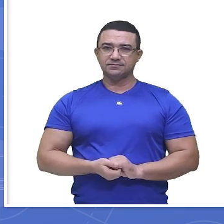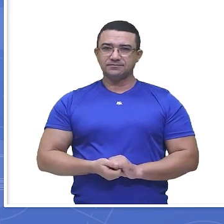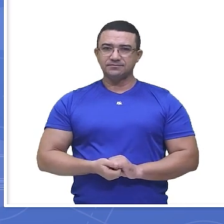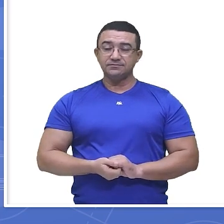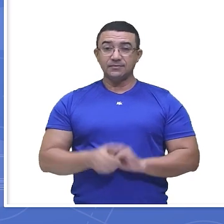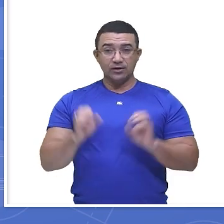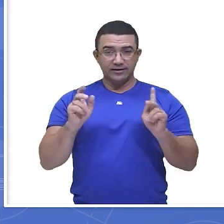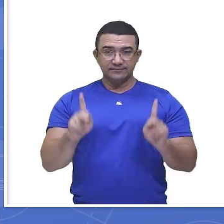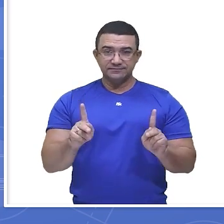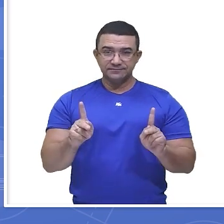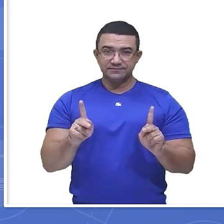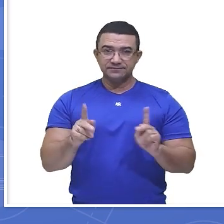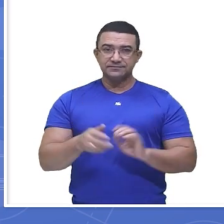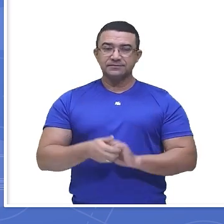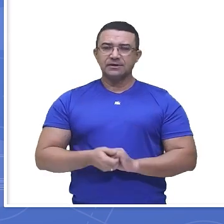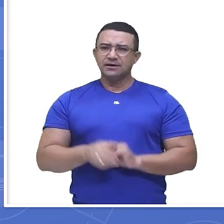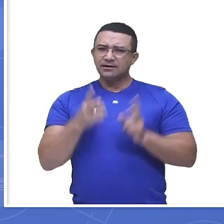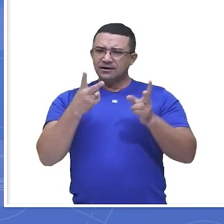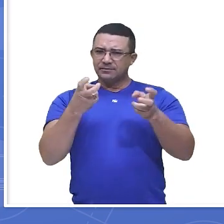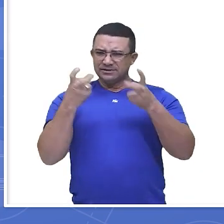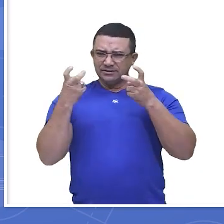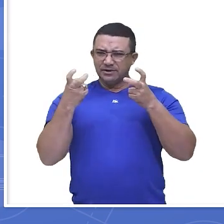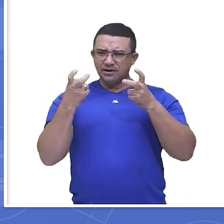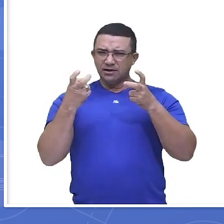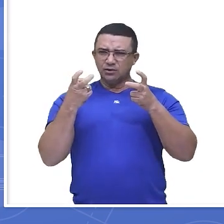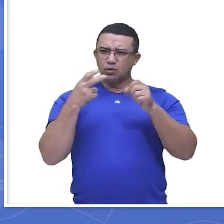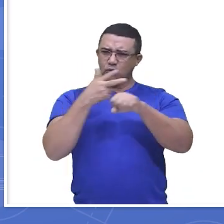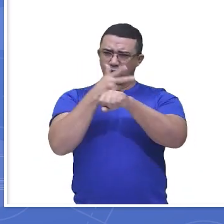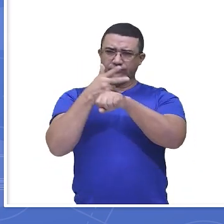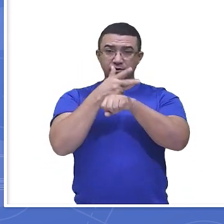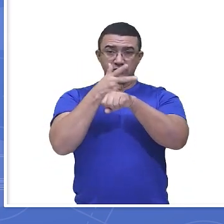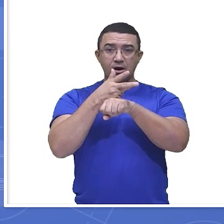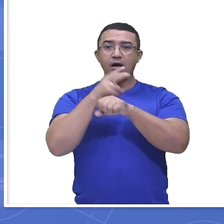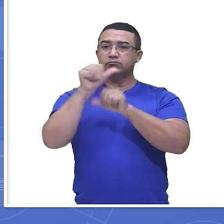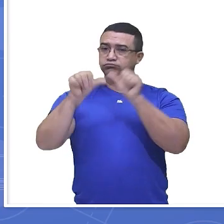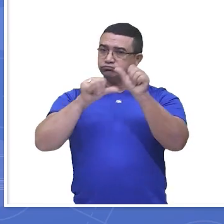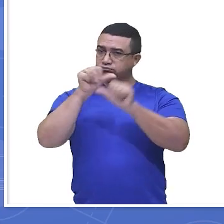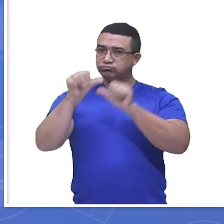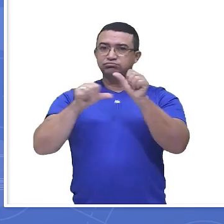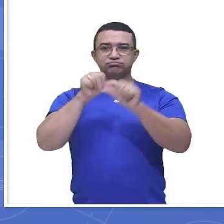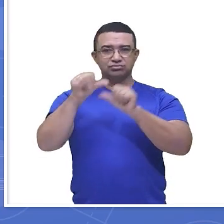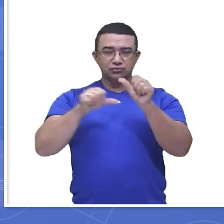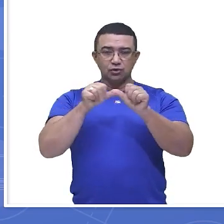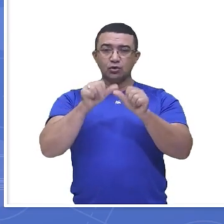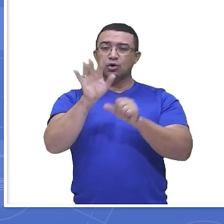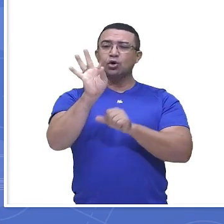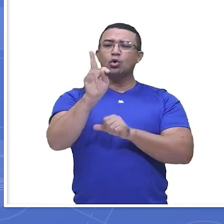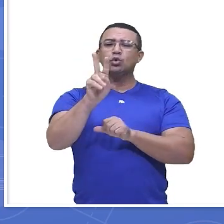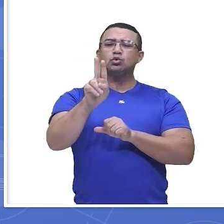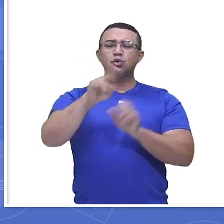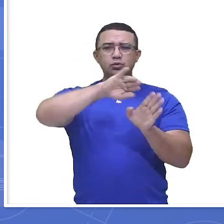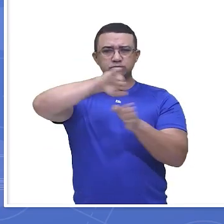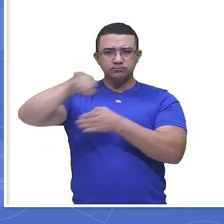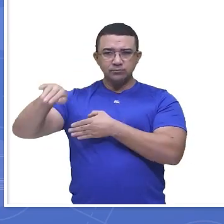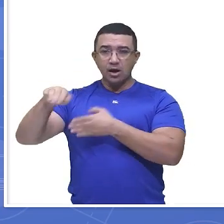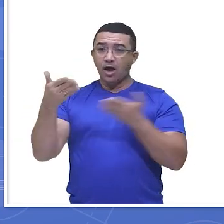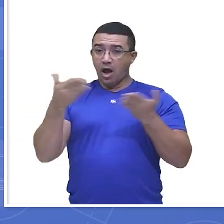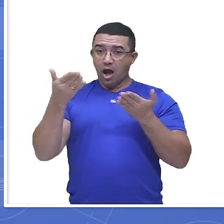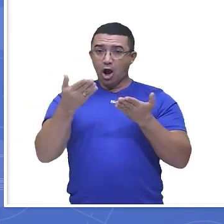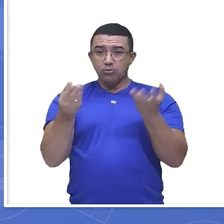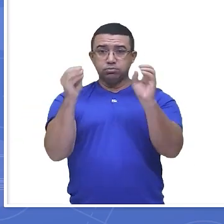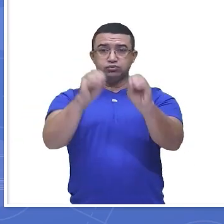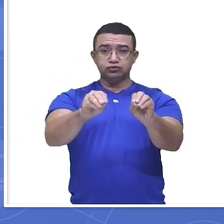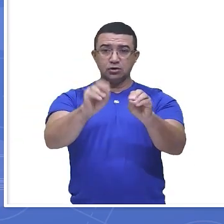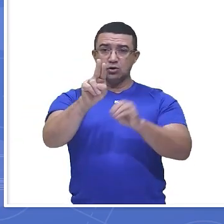Ok, pessoal? Perceberam aí no vídeo? Já mudou o discurso, né? O tu saiu de cena e agora entra o usted,